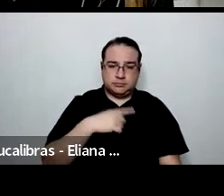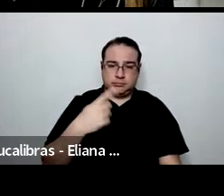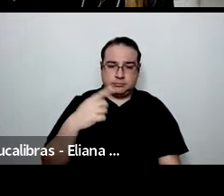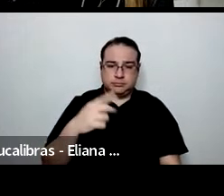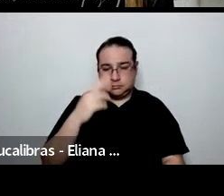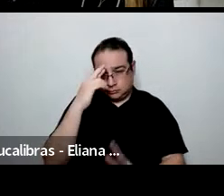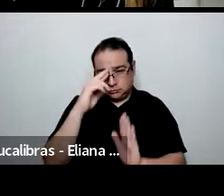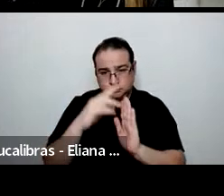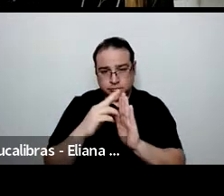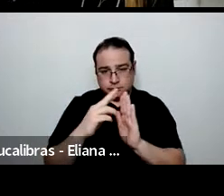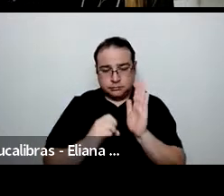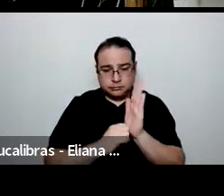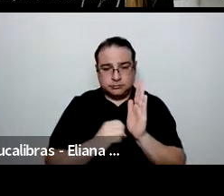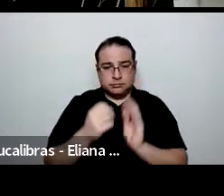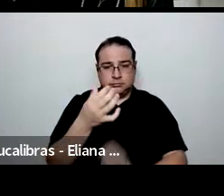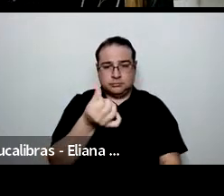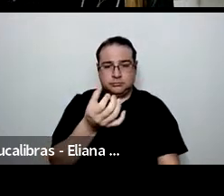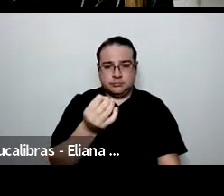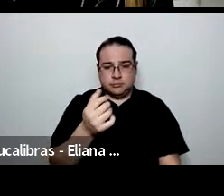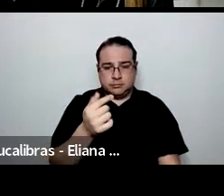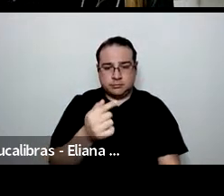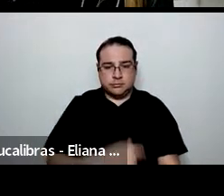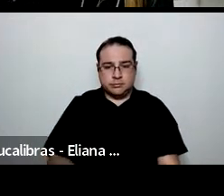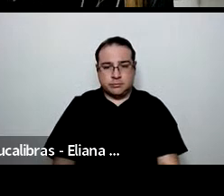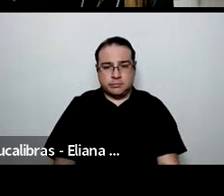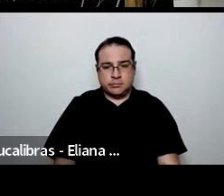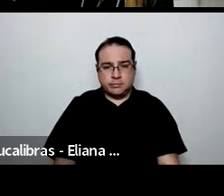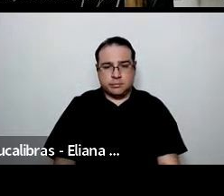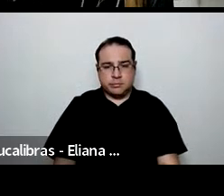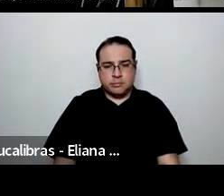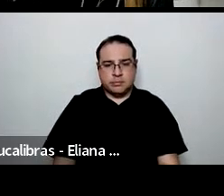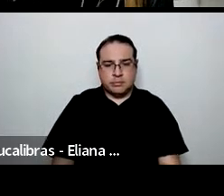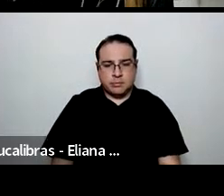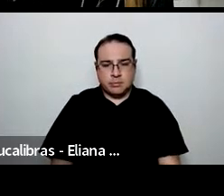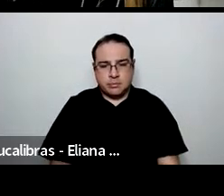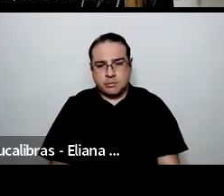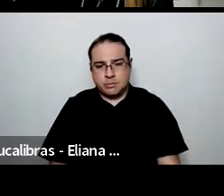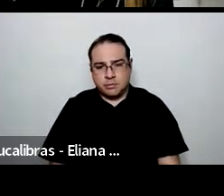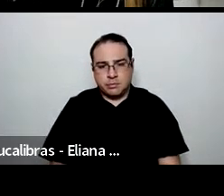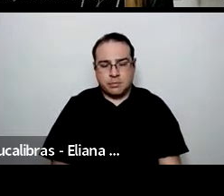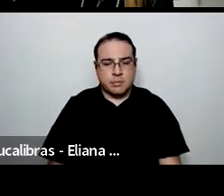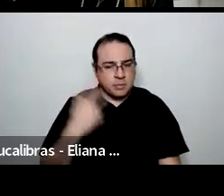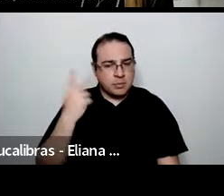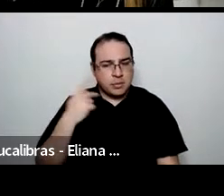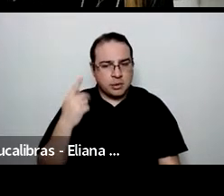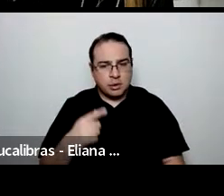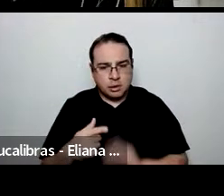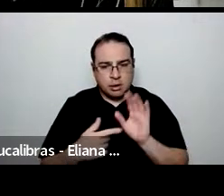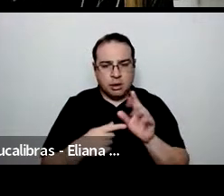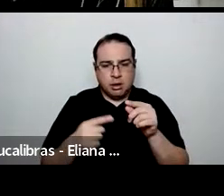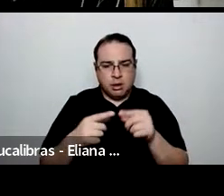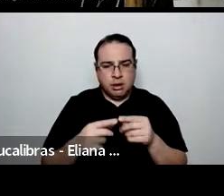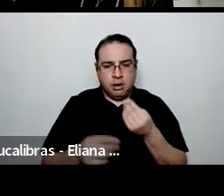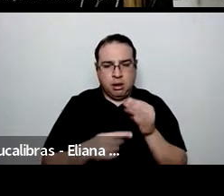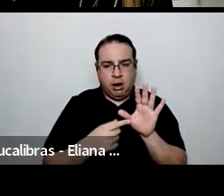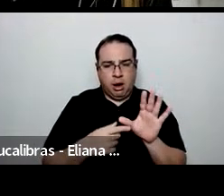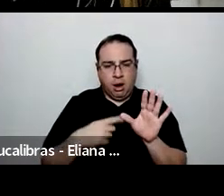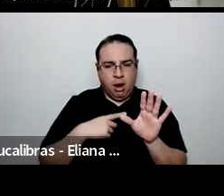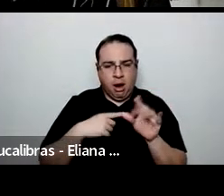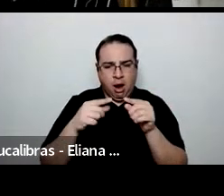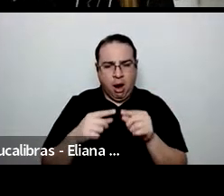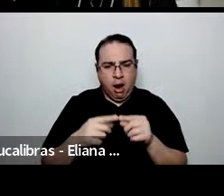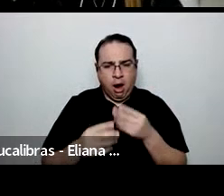1º da resolução 23:07 o seguinte os partidos políticos as coligações e os candidatos são obrigados